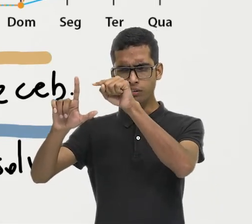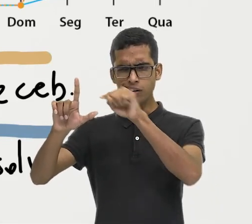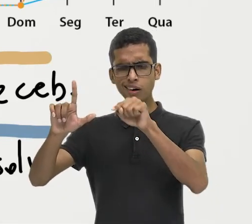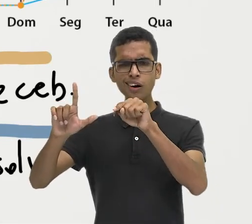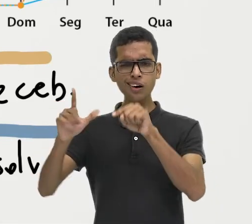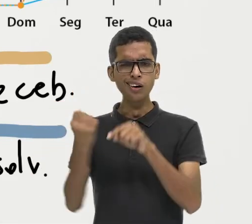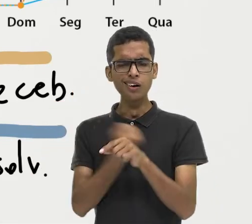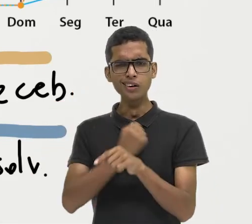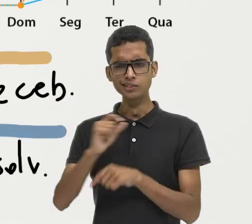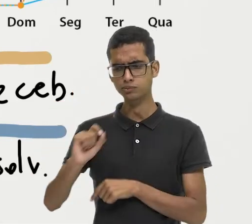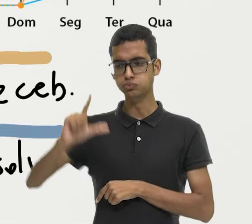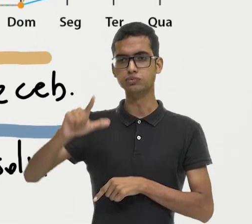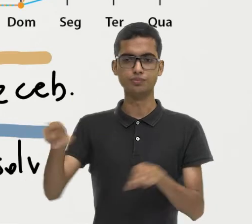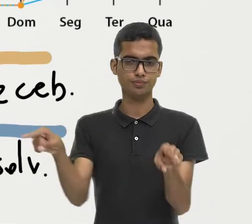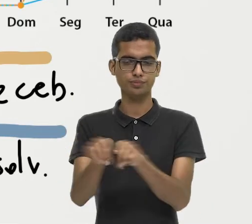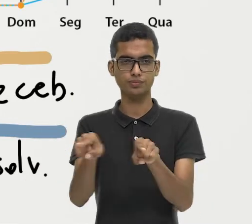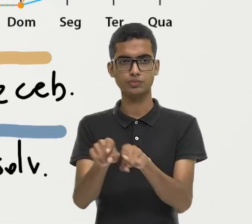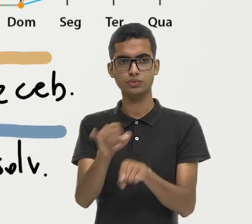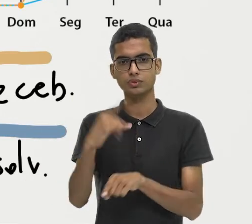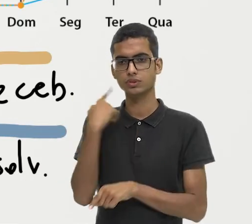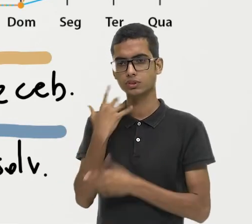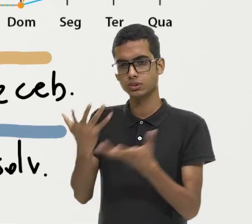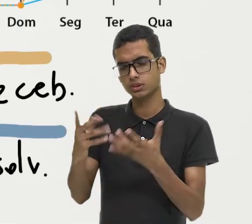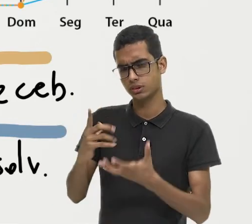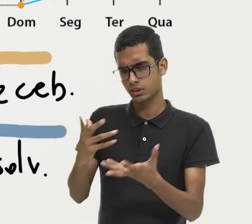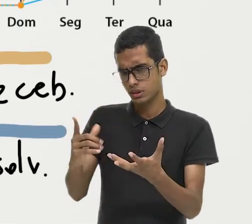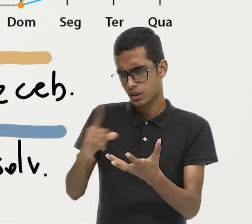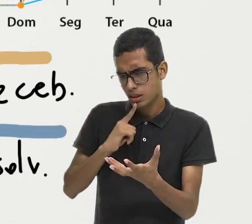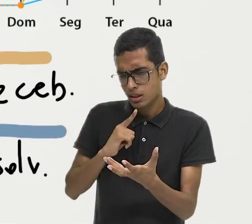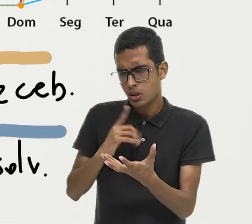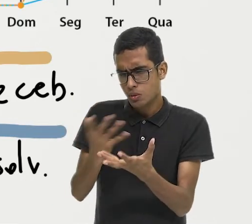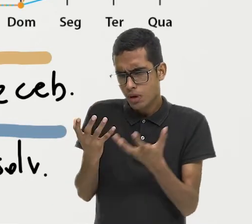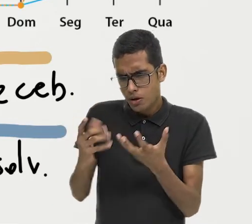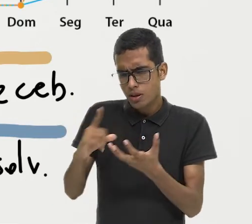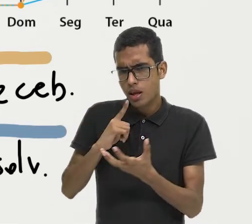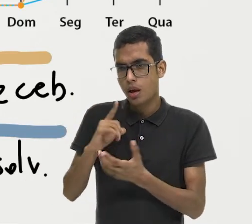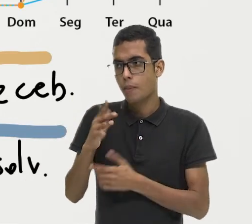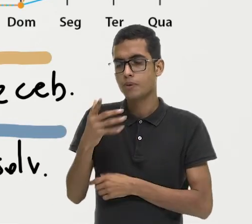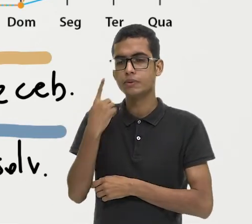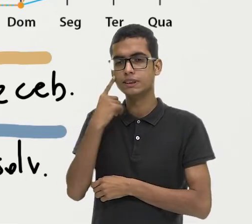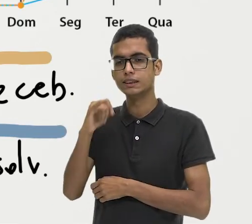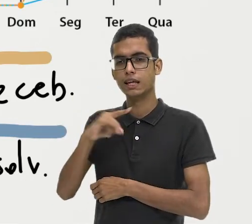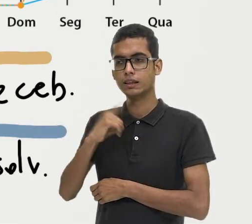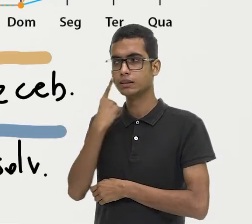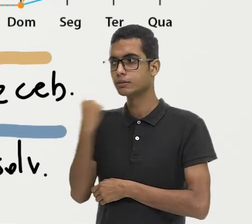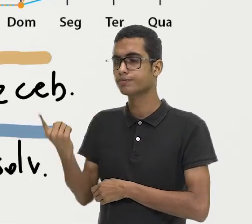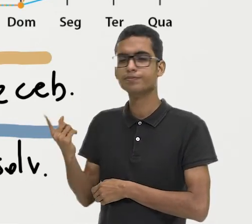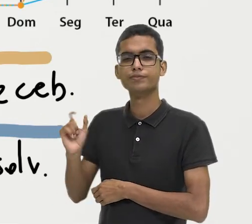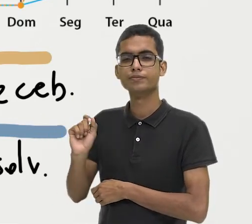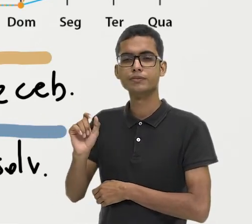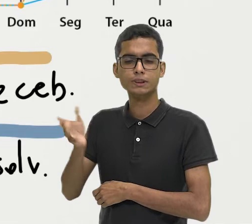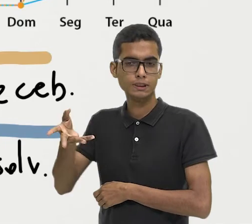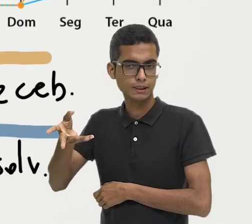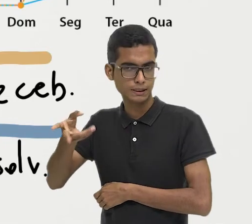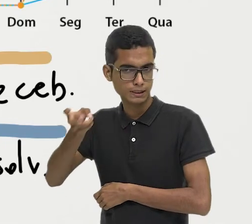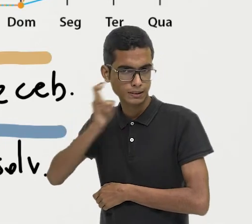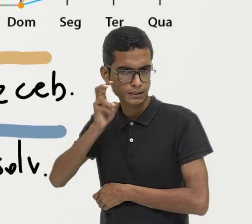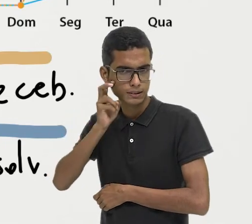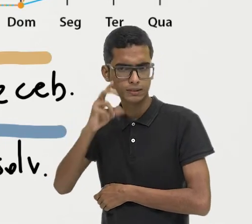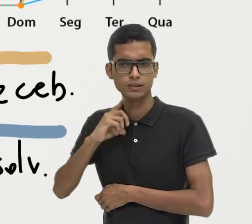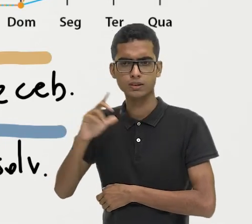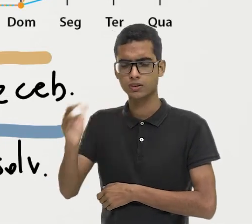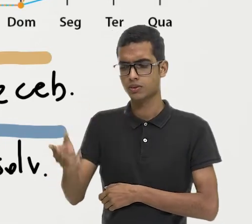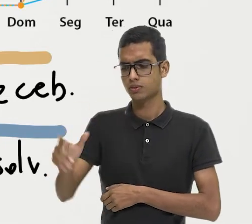também. Então, se eu tenho aqui, na quinta-feira, que o ponto alaranjado está maior do que o